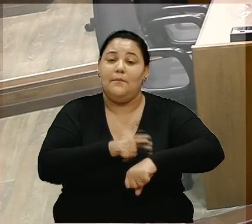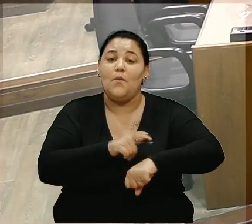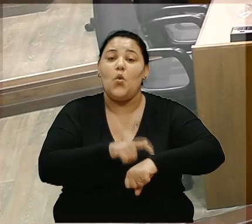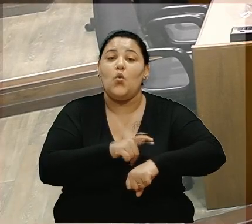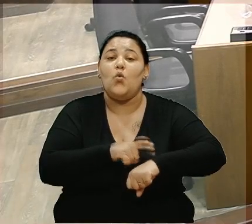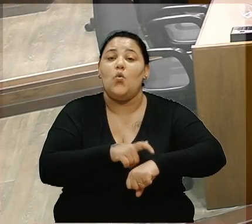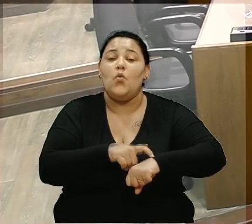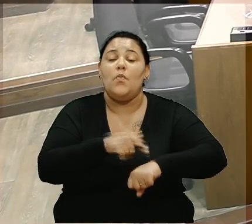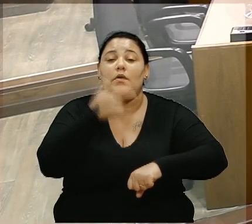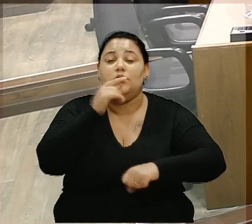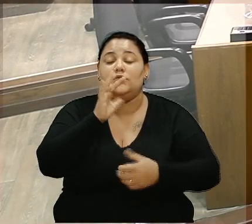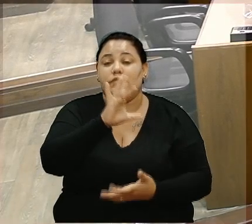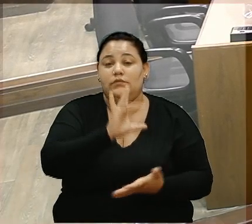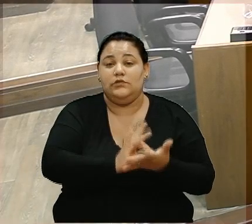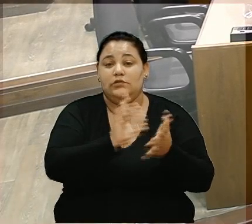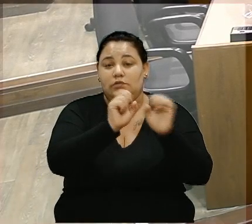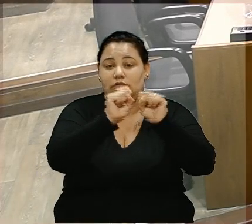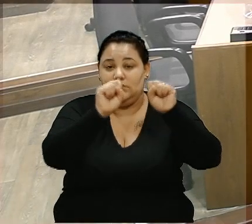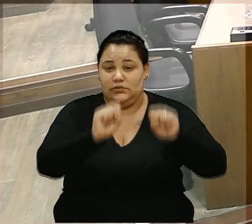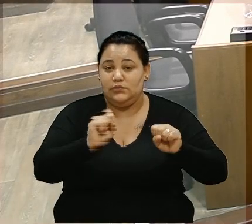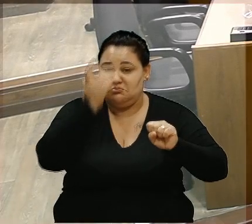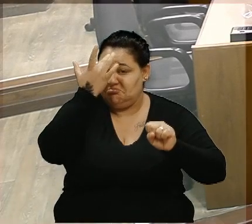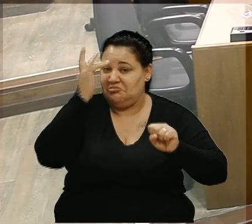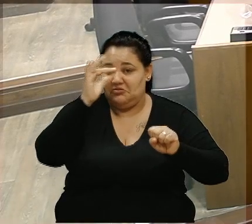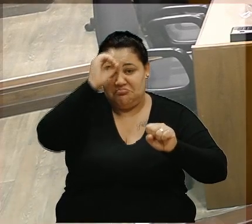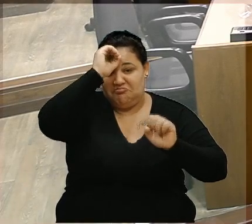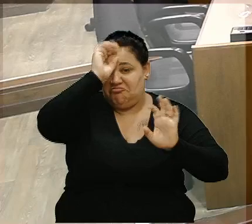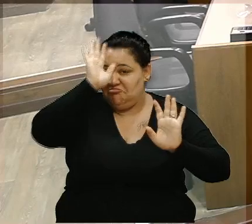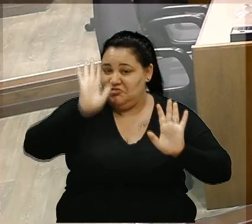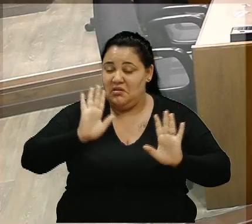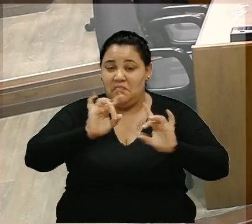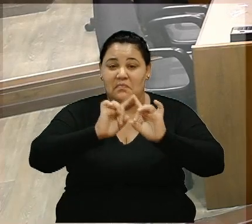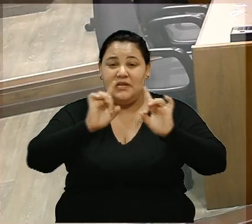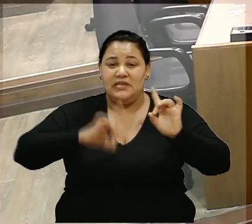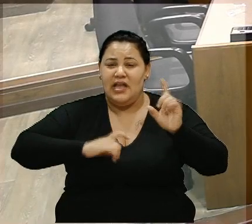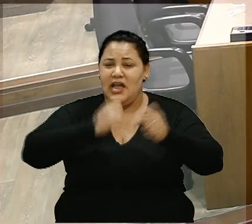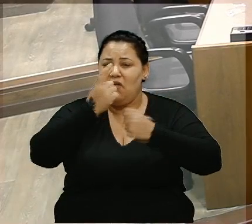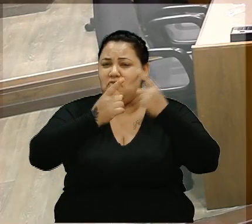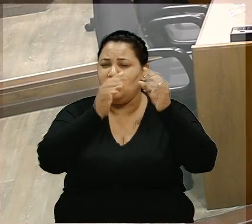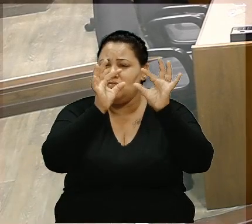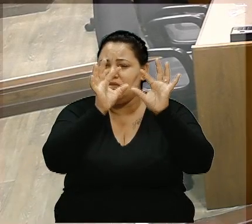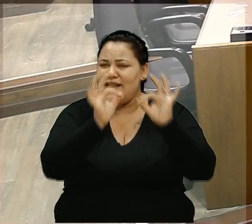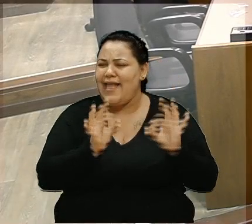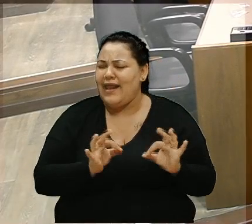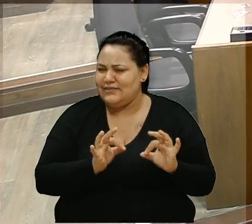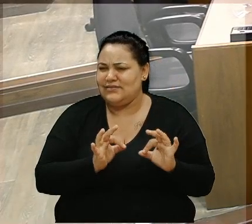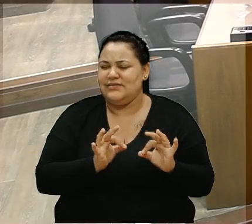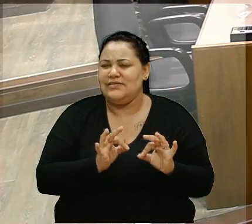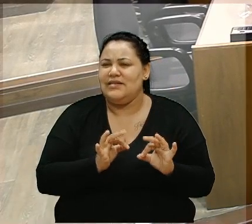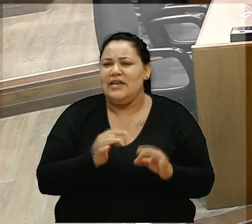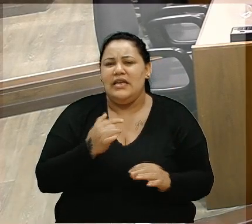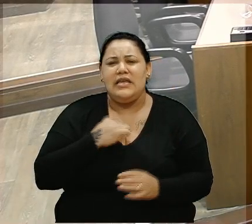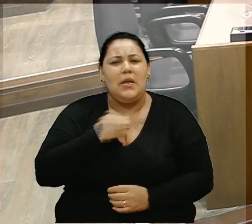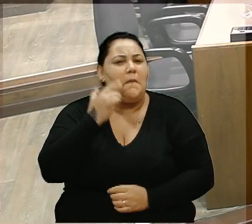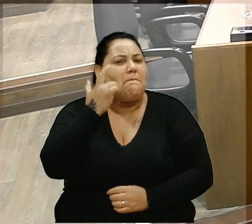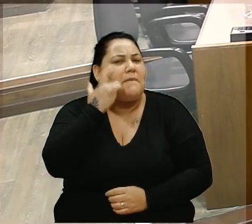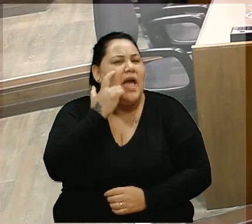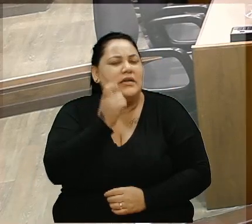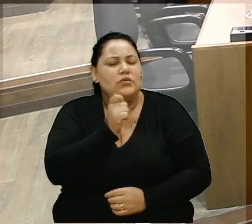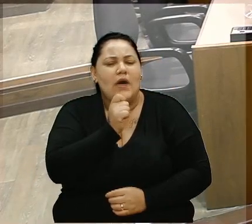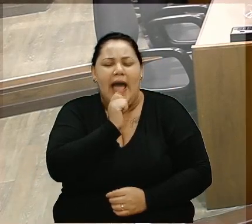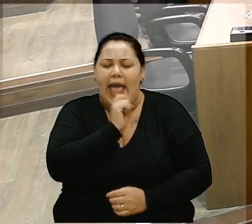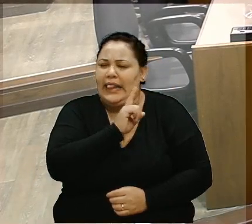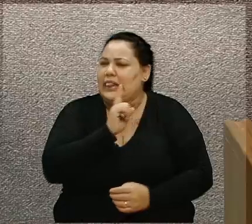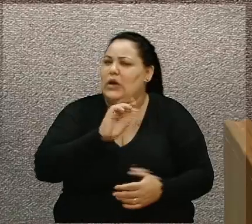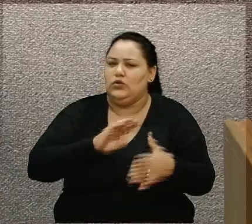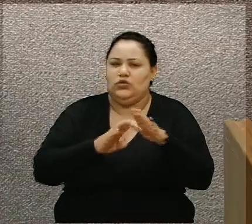efetivamente o sistema Free Flow funcionasse, eu não sei. Mas tem algumas minúcias que penso que ainda não foi ajeitado. Eu, esses